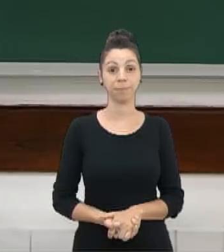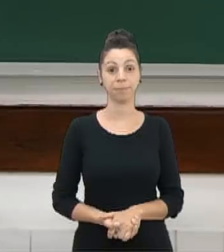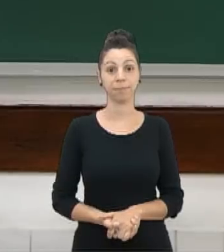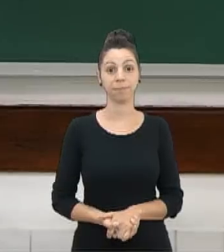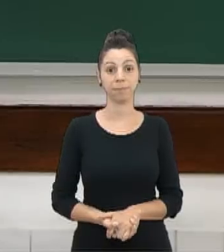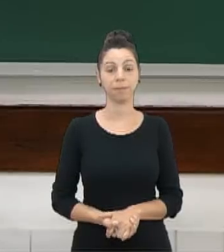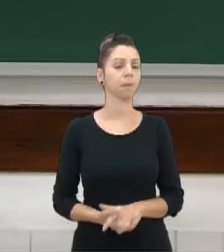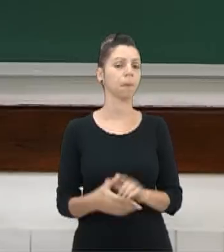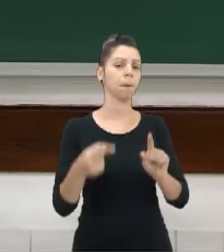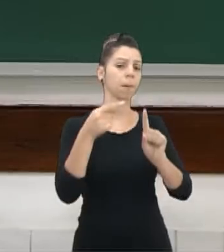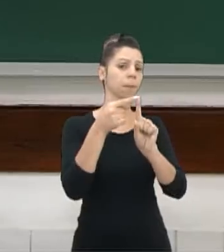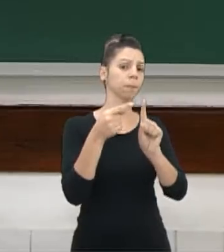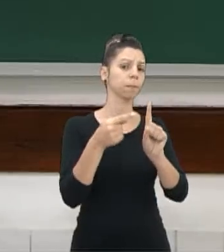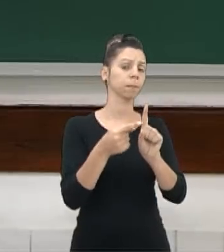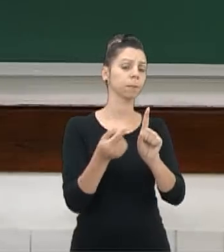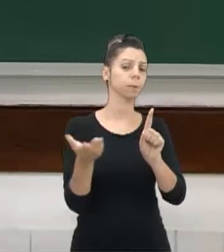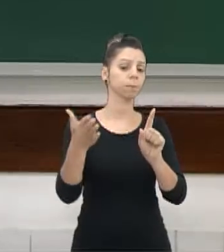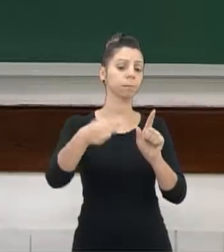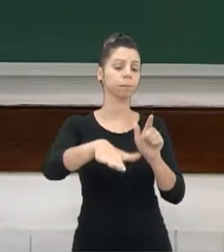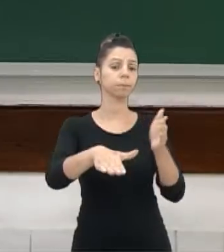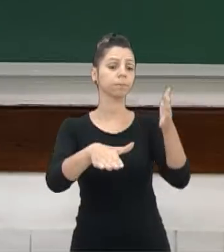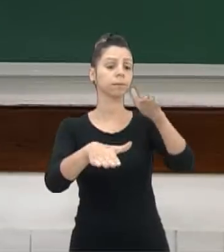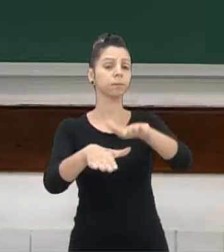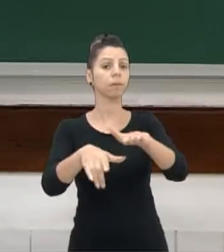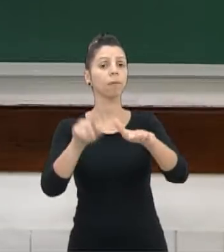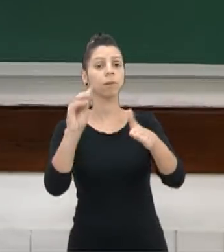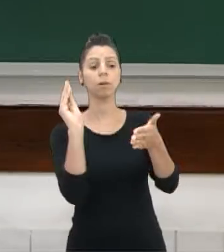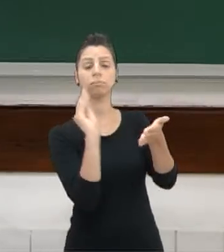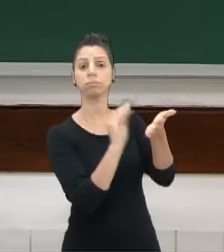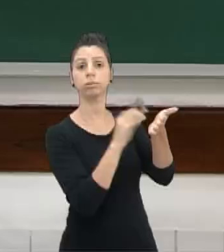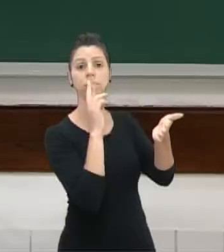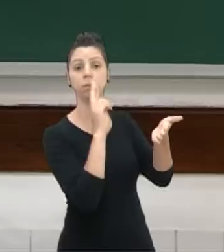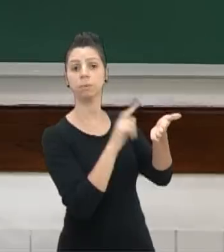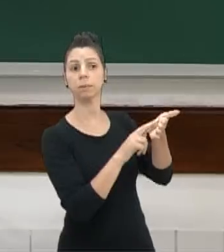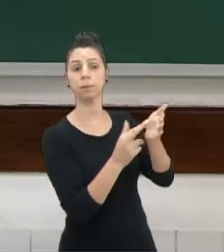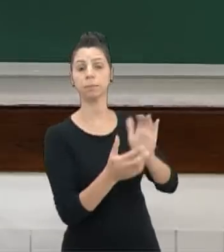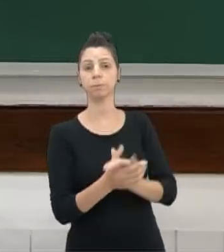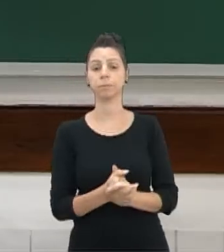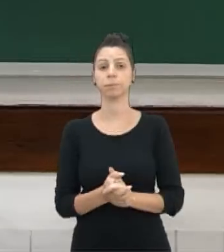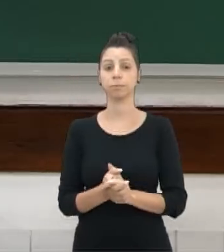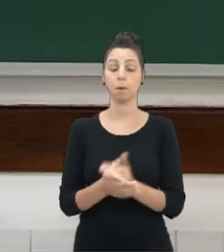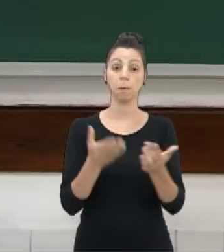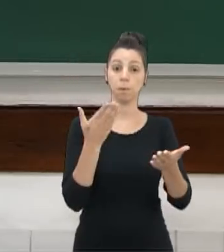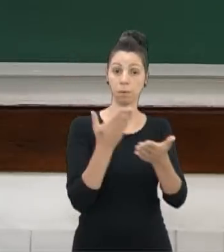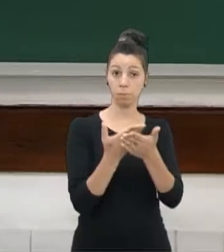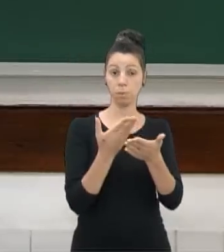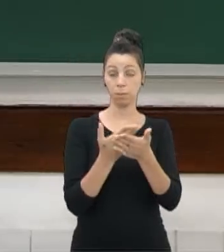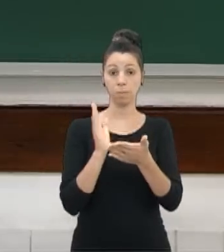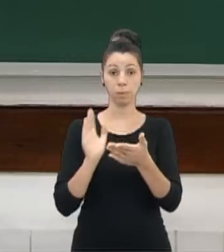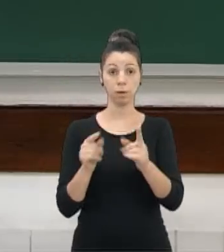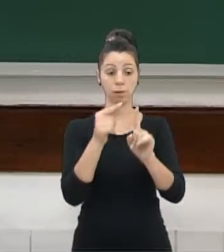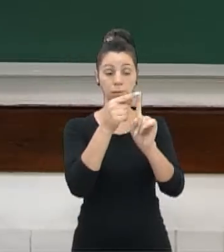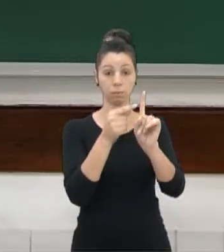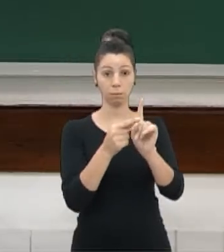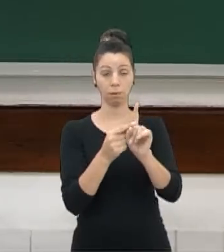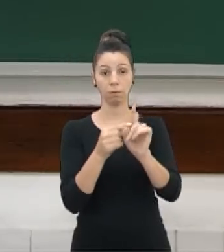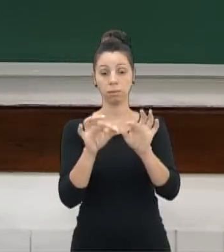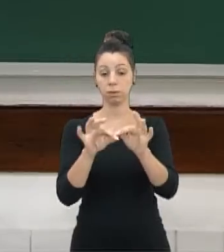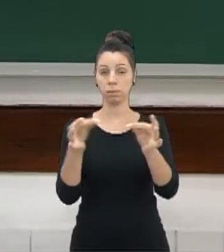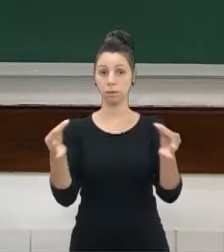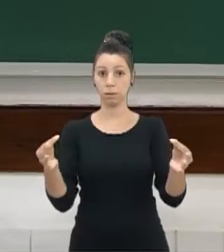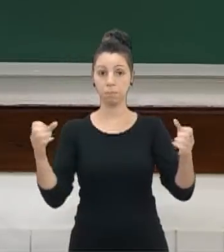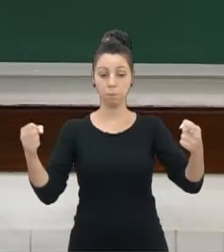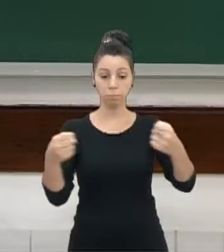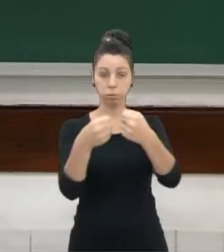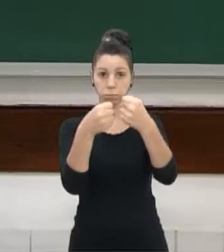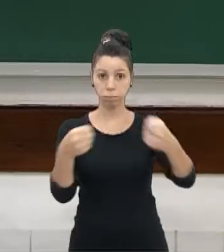Qual o tipo de dobra que você marcou aí? Nós estudamos os tipos de dobra. Dobra simples,